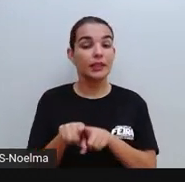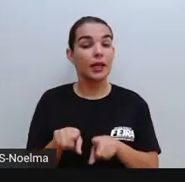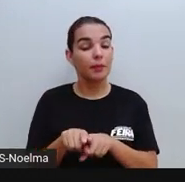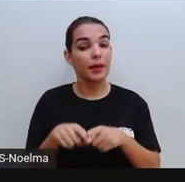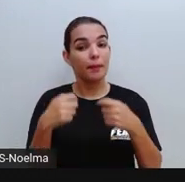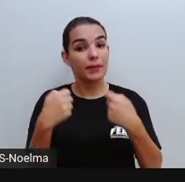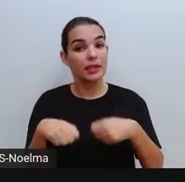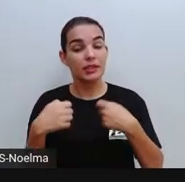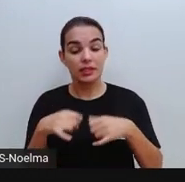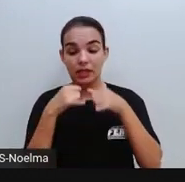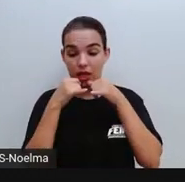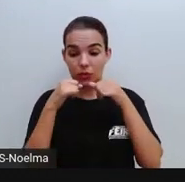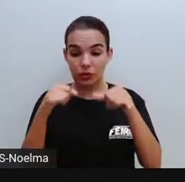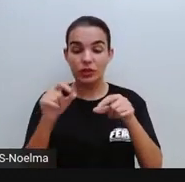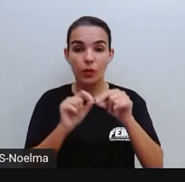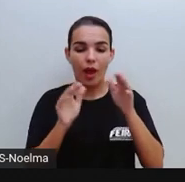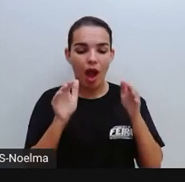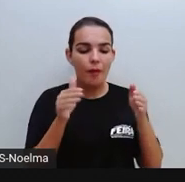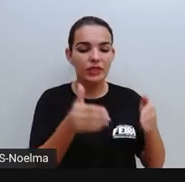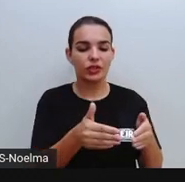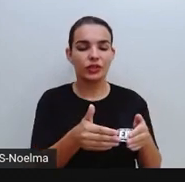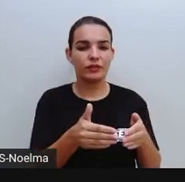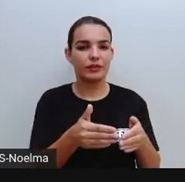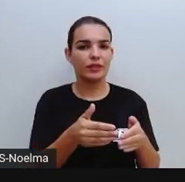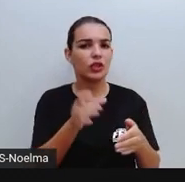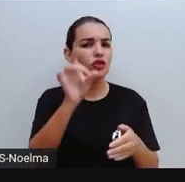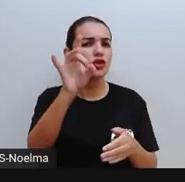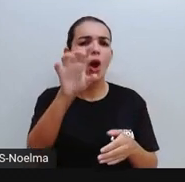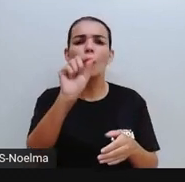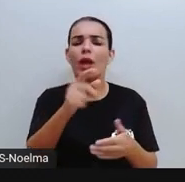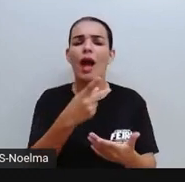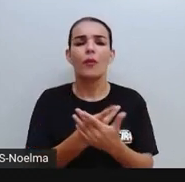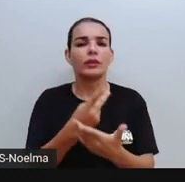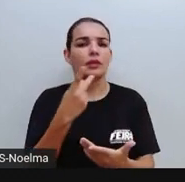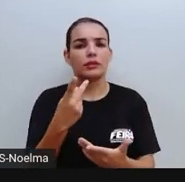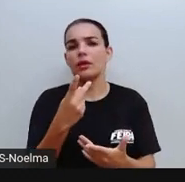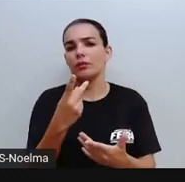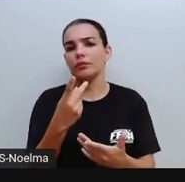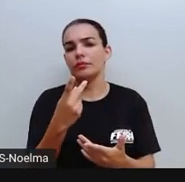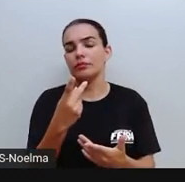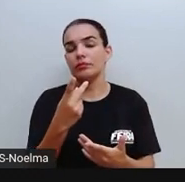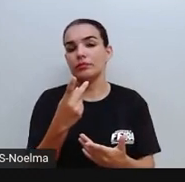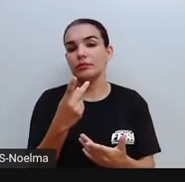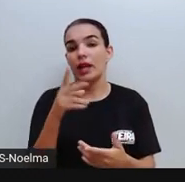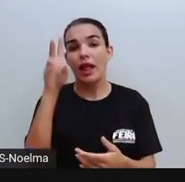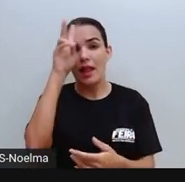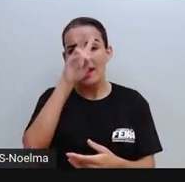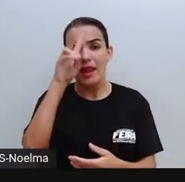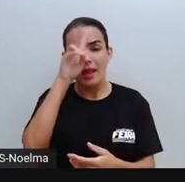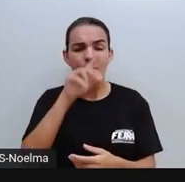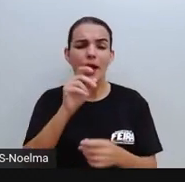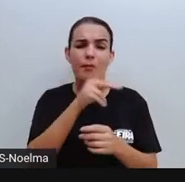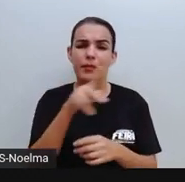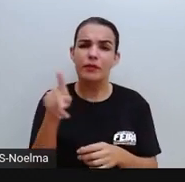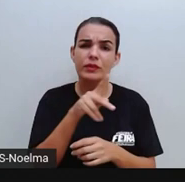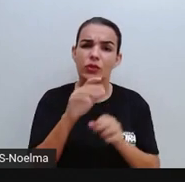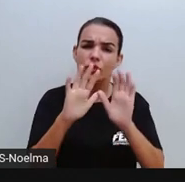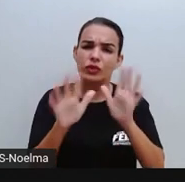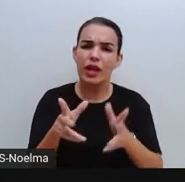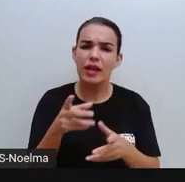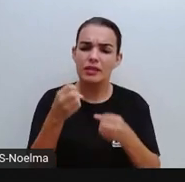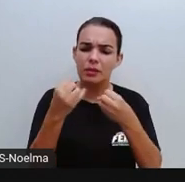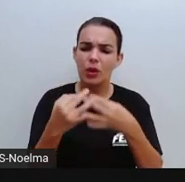precisa ser objetivo então eu vou me ater aos fatos o que foi que aconteceu não lembra o que é que o até falou sobre a